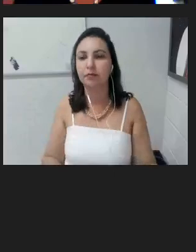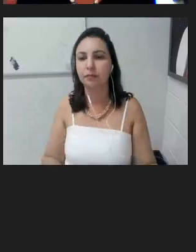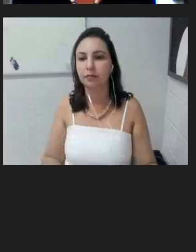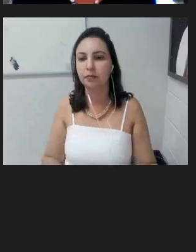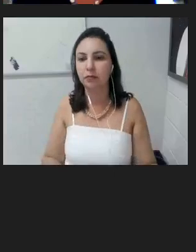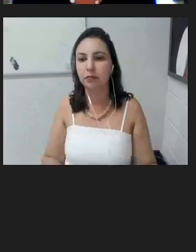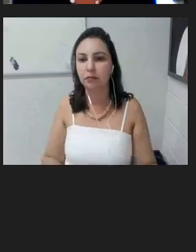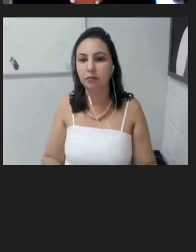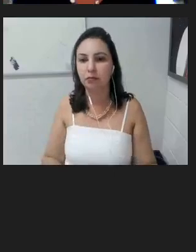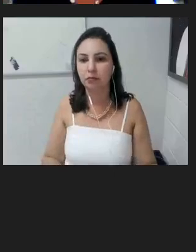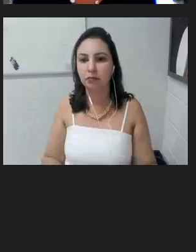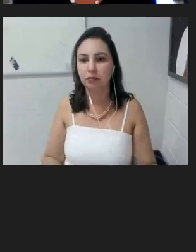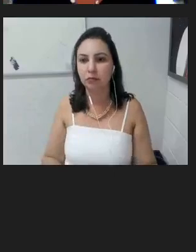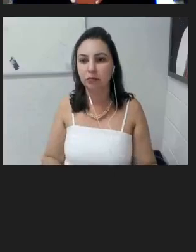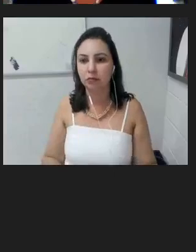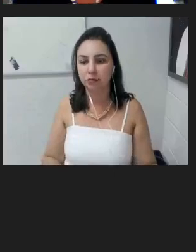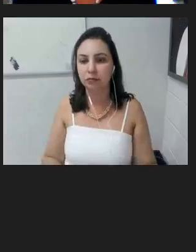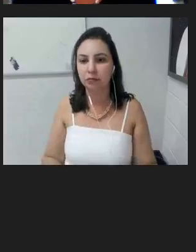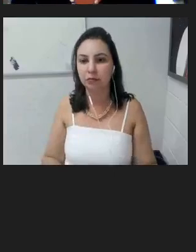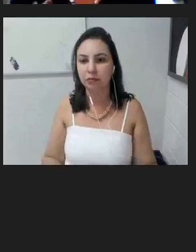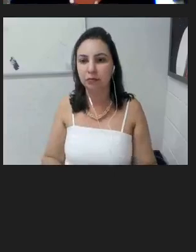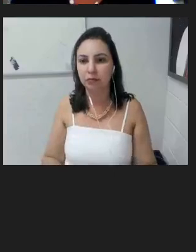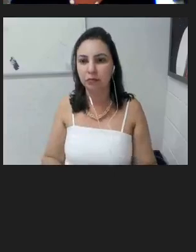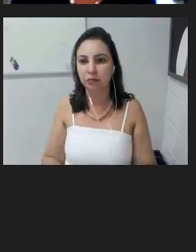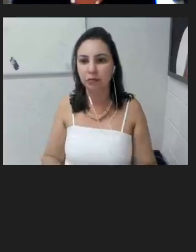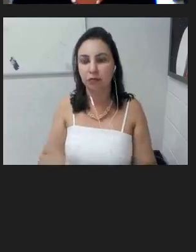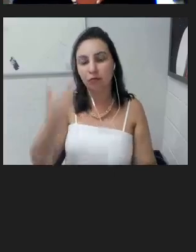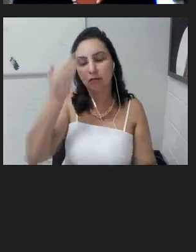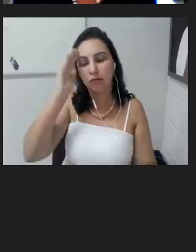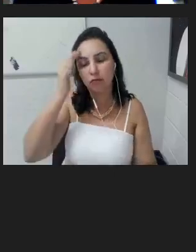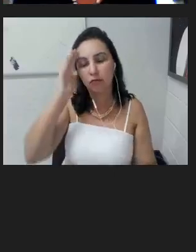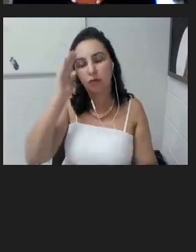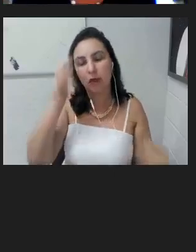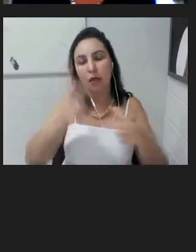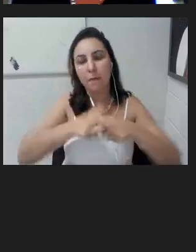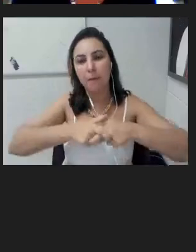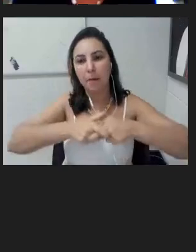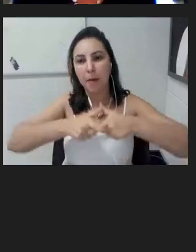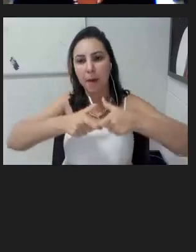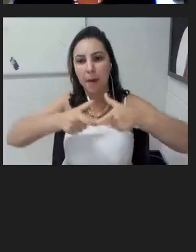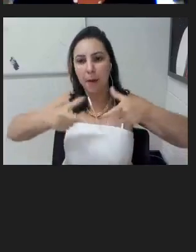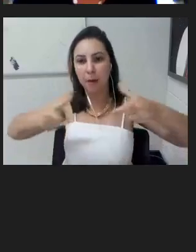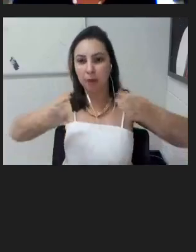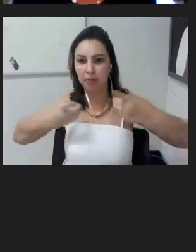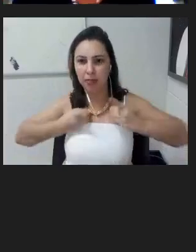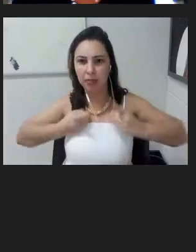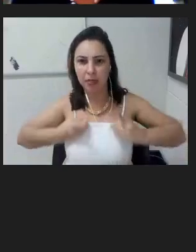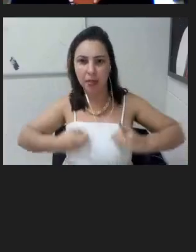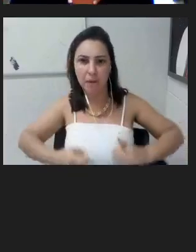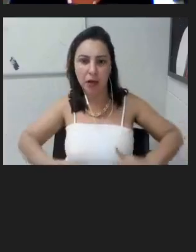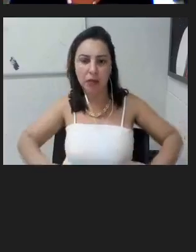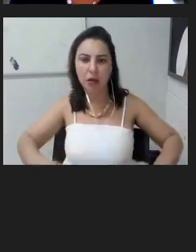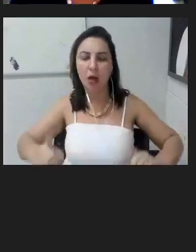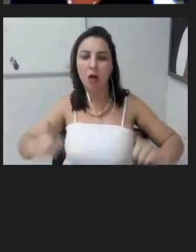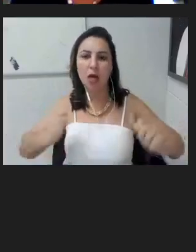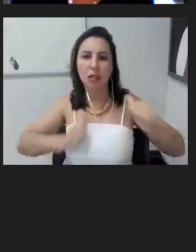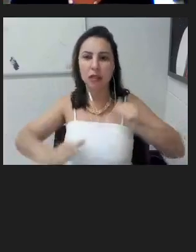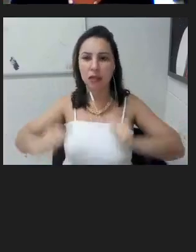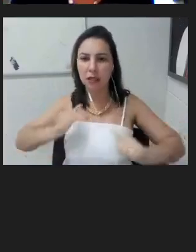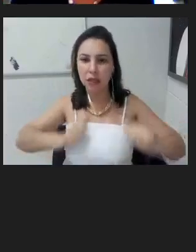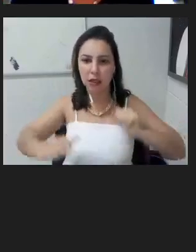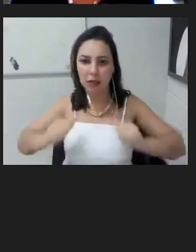reconhece a prevalência e o aumento dos casos de depressão, ansiedade e síndrome do